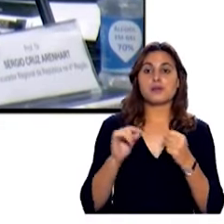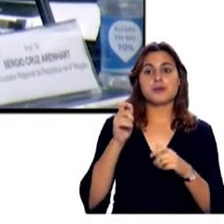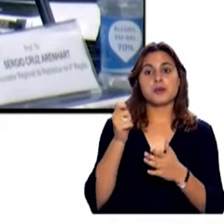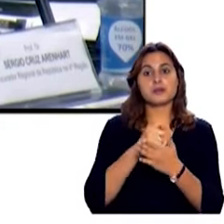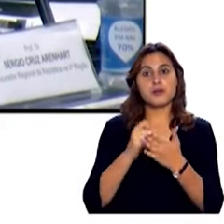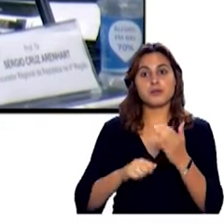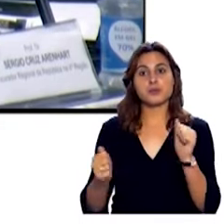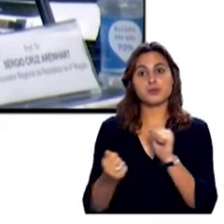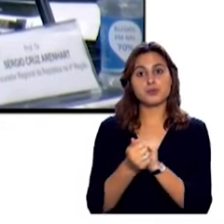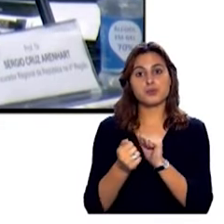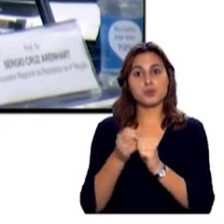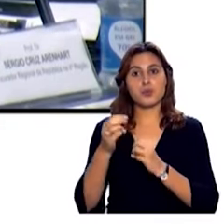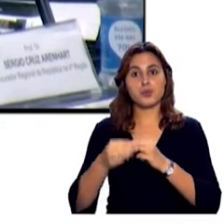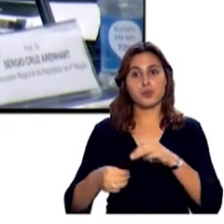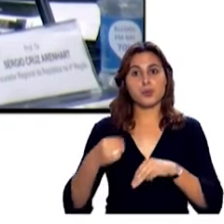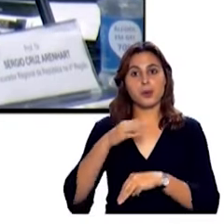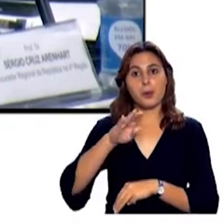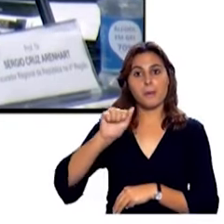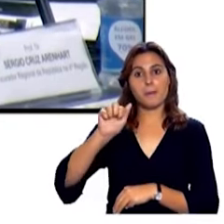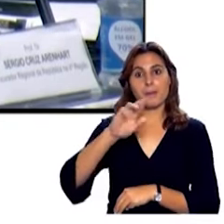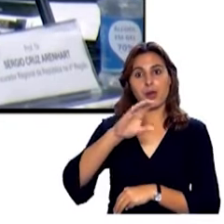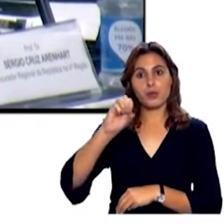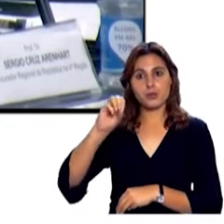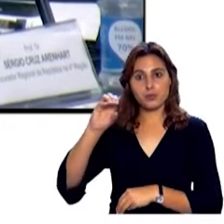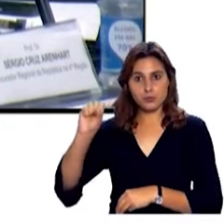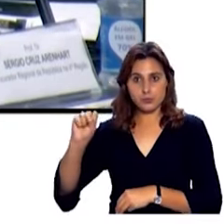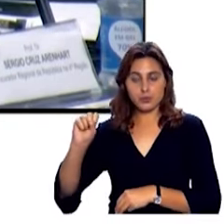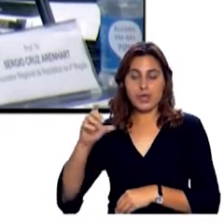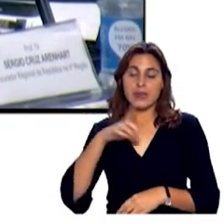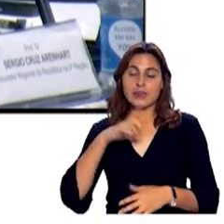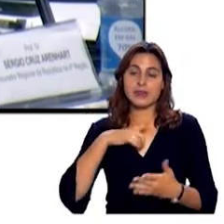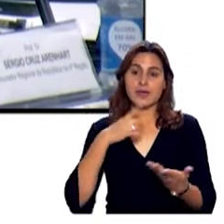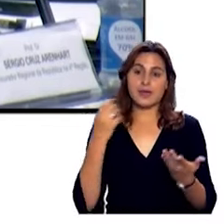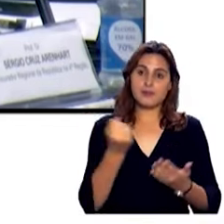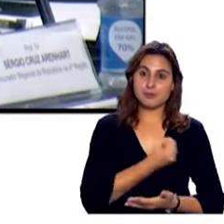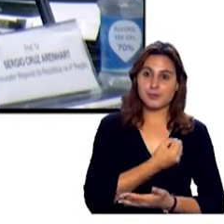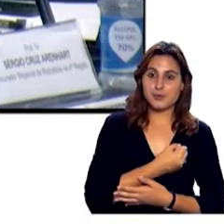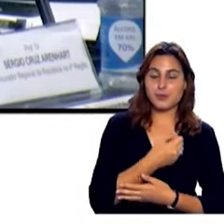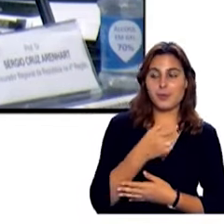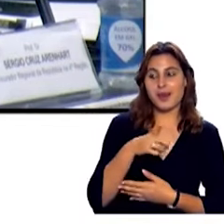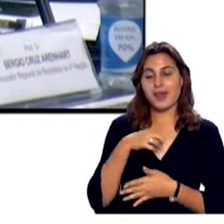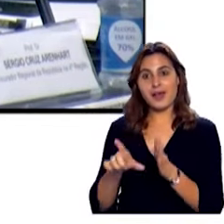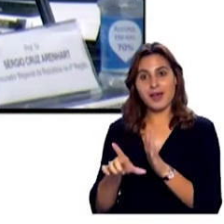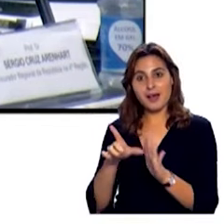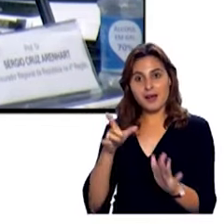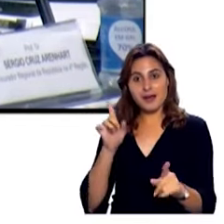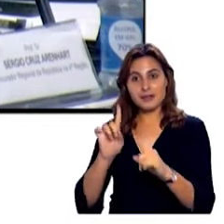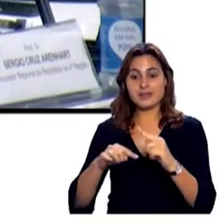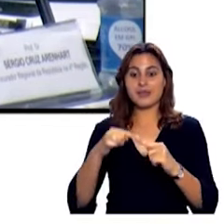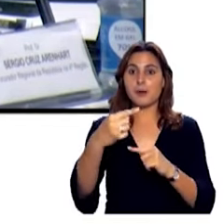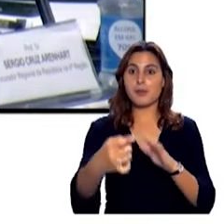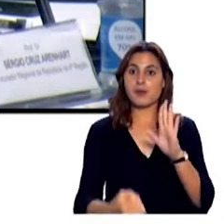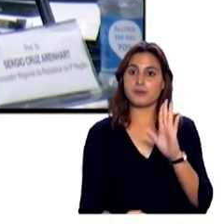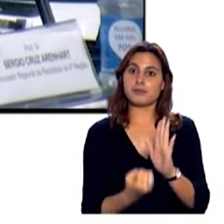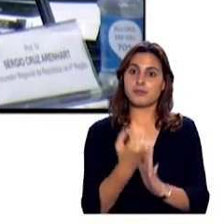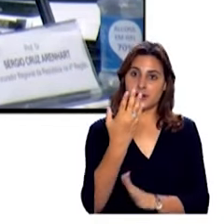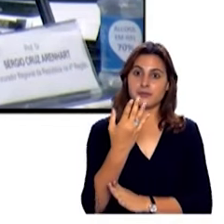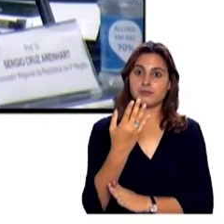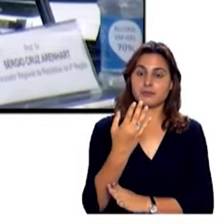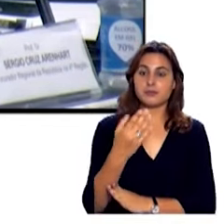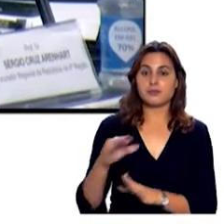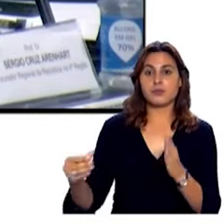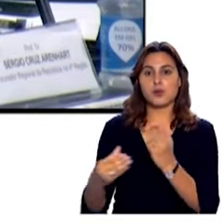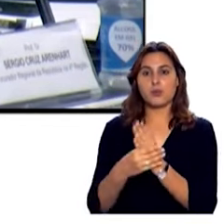em que isso inclusive é demonstrado com os números que haviam antes e depois da criação daquele filtro recursal junto ao